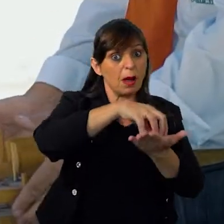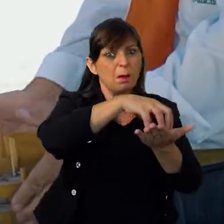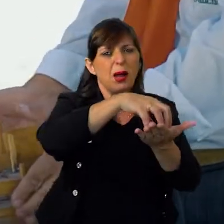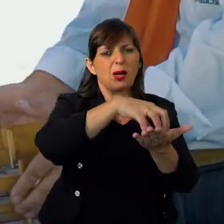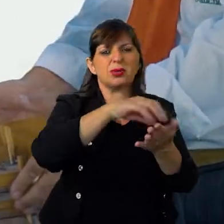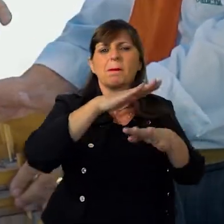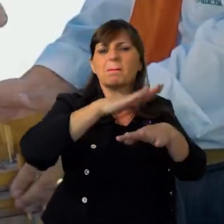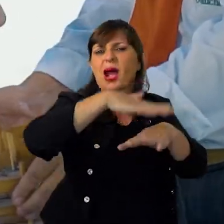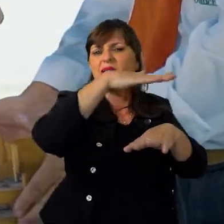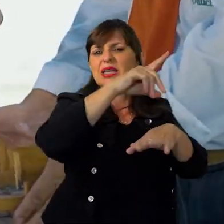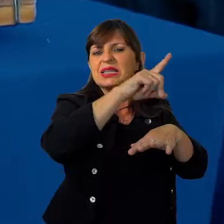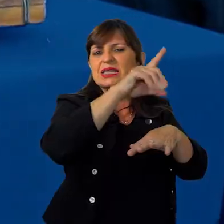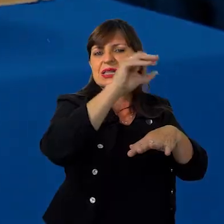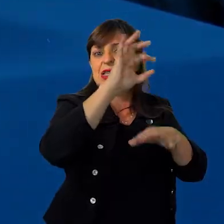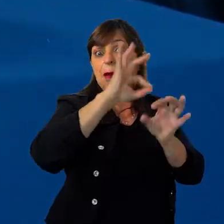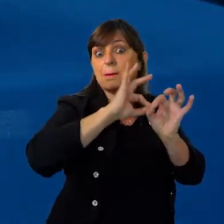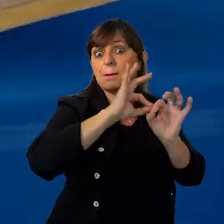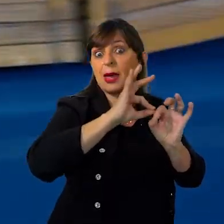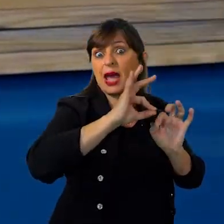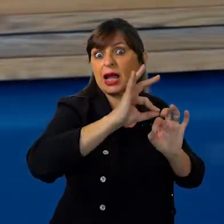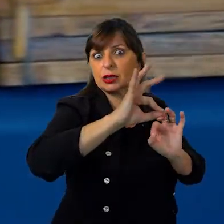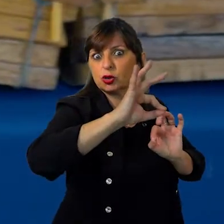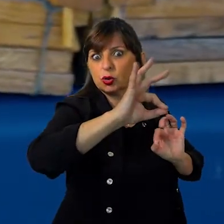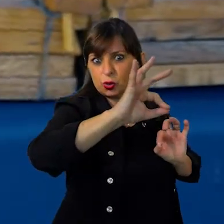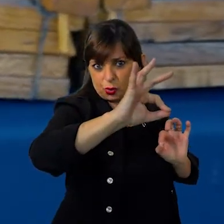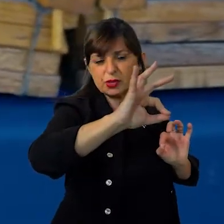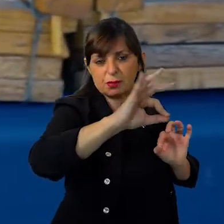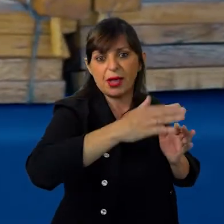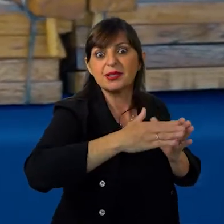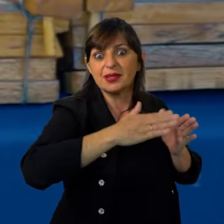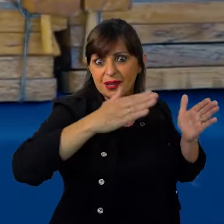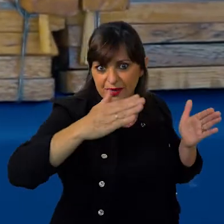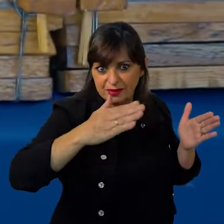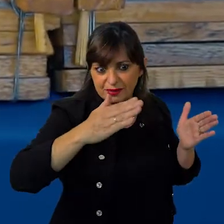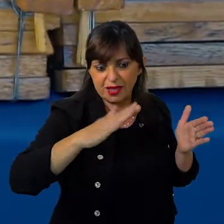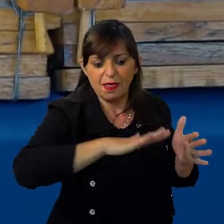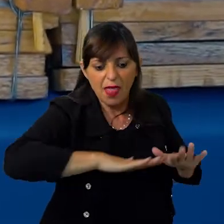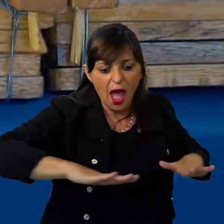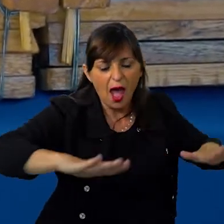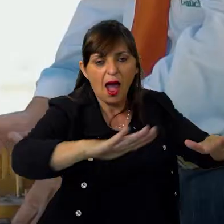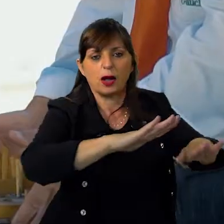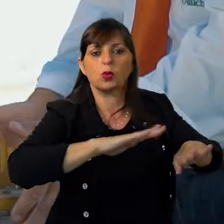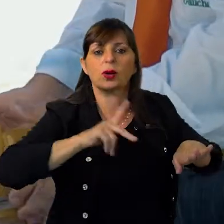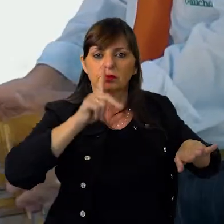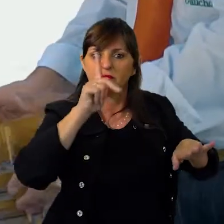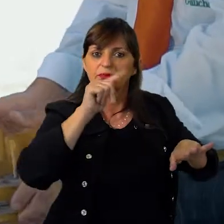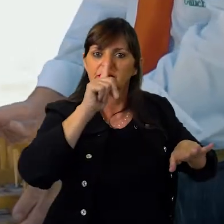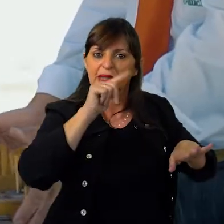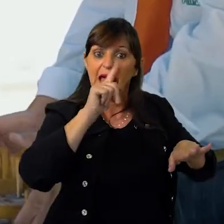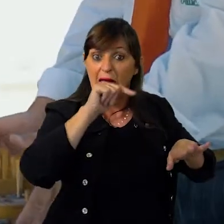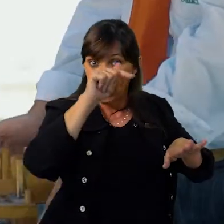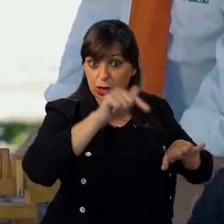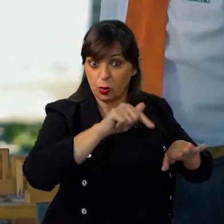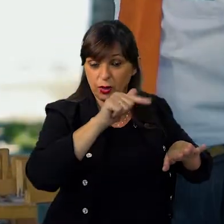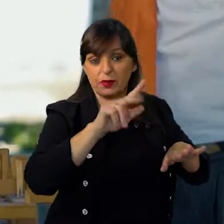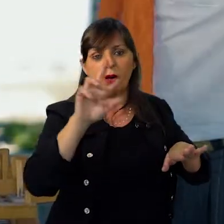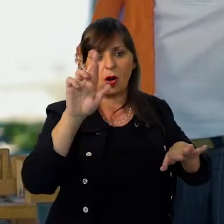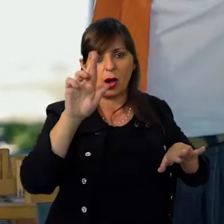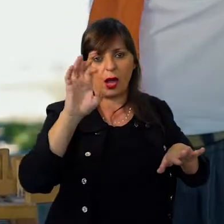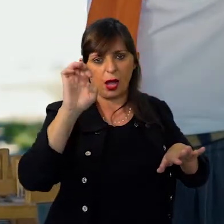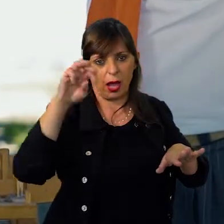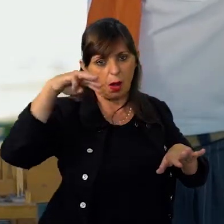acima de 100 metros linear no leito né ou sobre a água na superfície da água